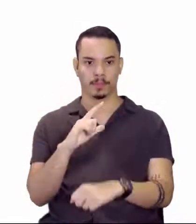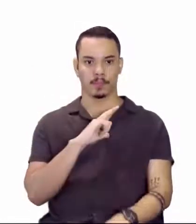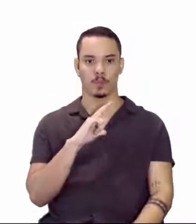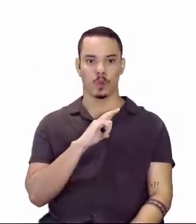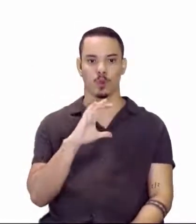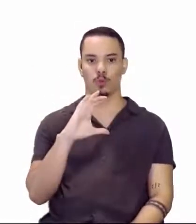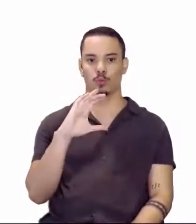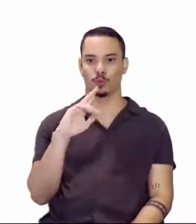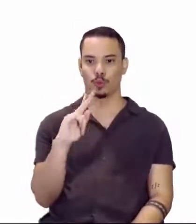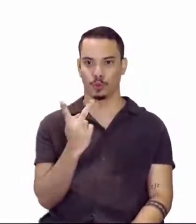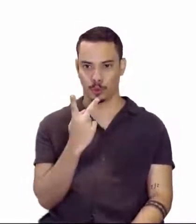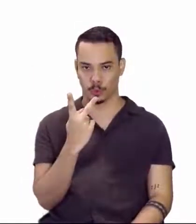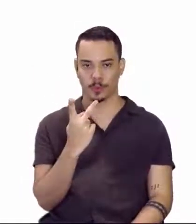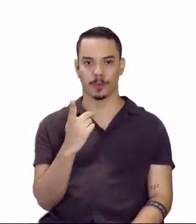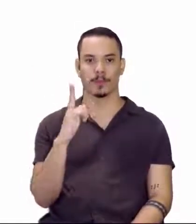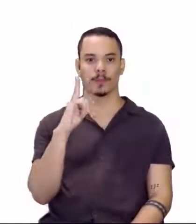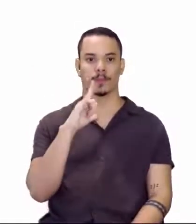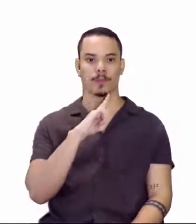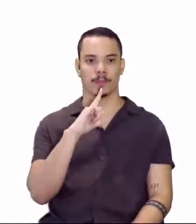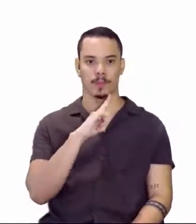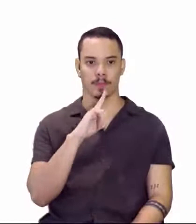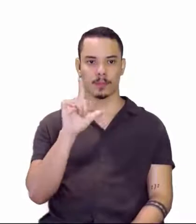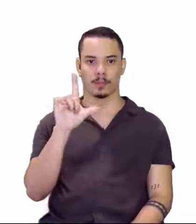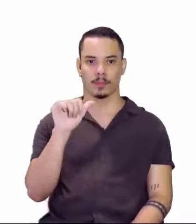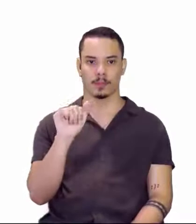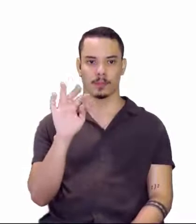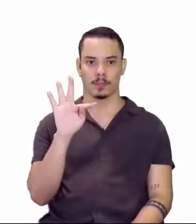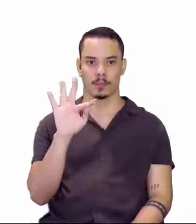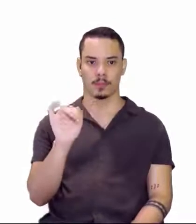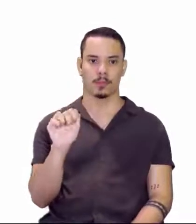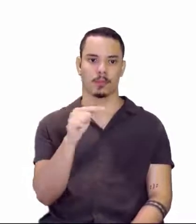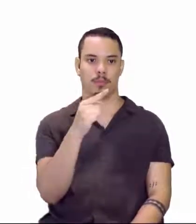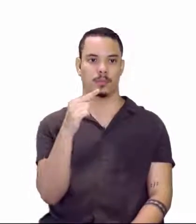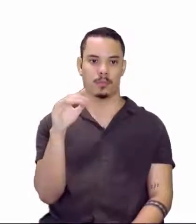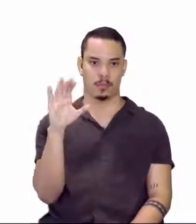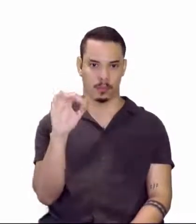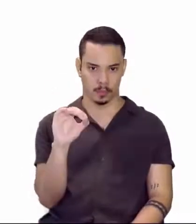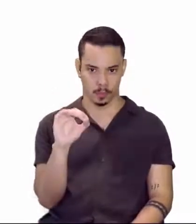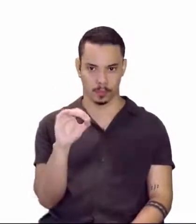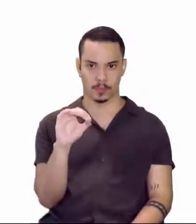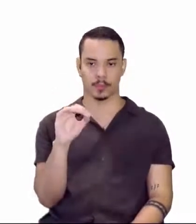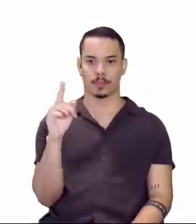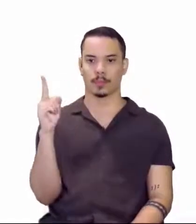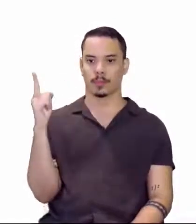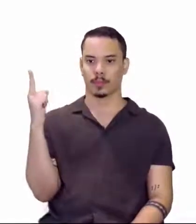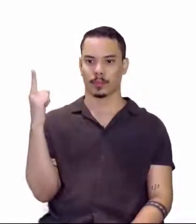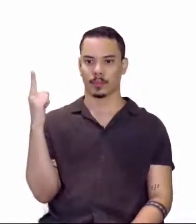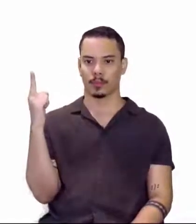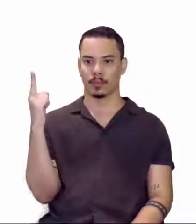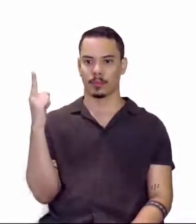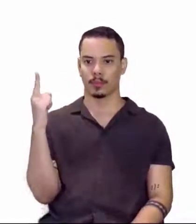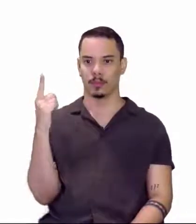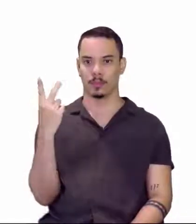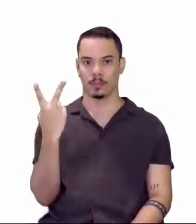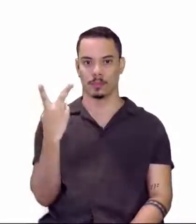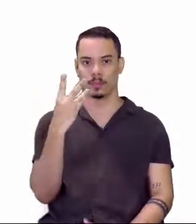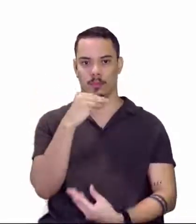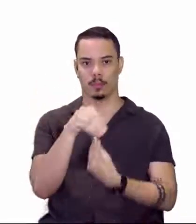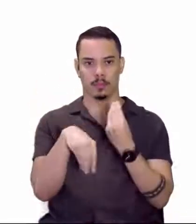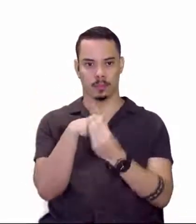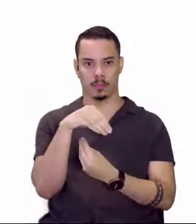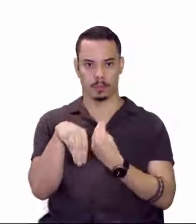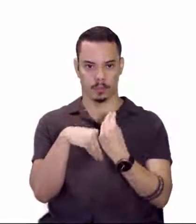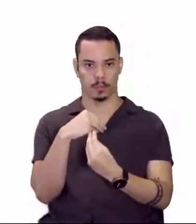chumbo, nós temos o latão, que é uma liga metálica constituída de quê? De cobre e de